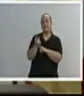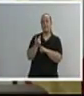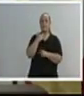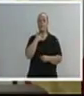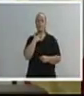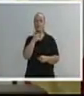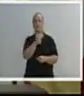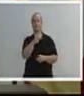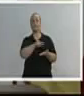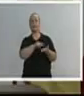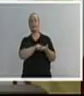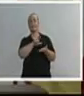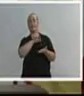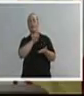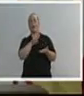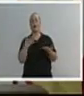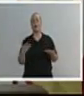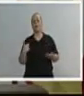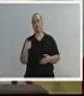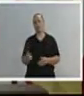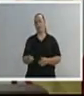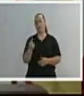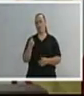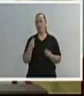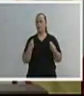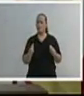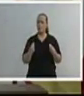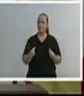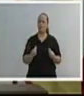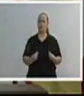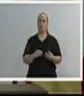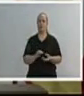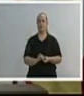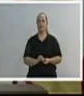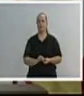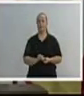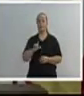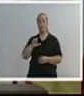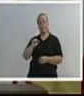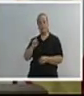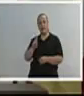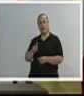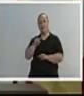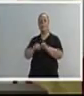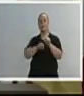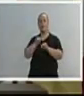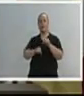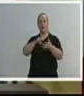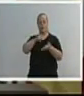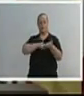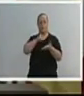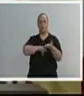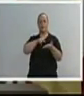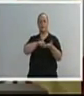comprar maquinários novos, para se modernizar, não conseguem, porque não tem halal. E essa halal nada mais é do que o mesmo documento que a empresa já tinha,